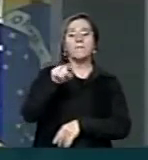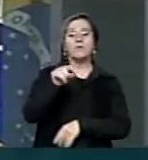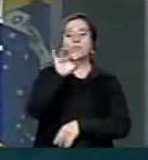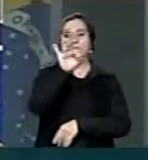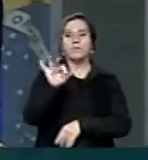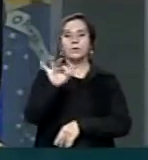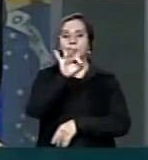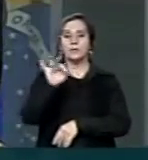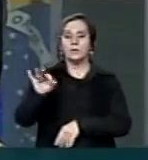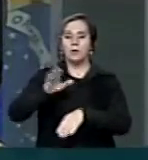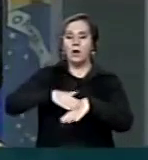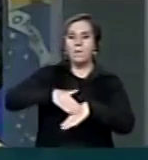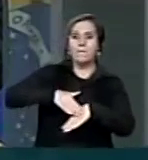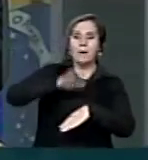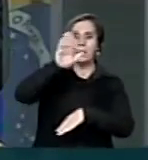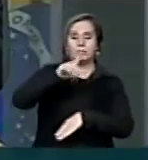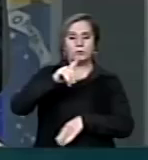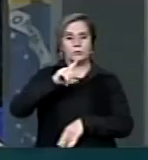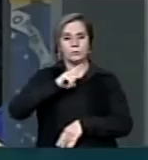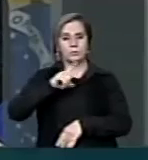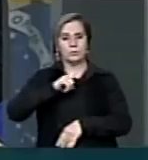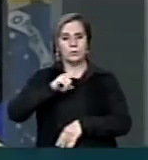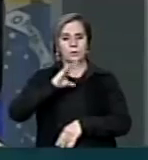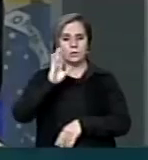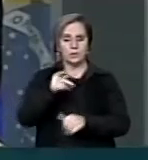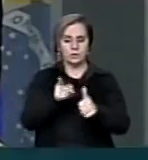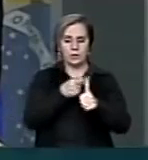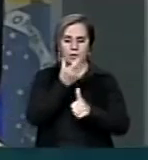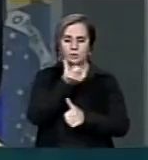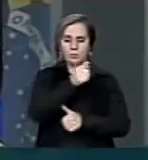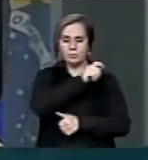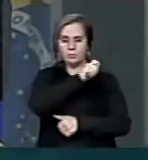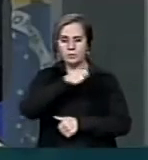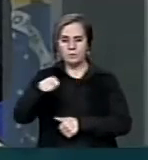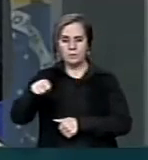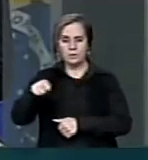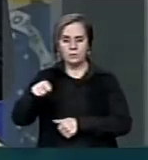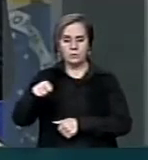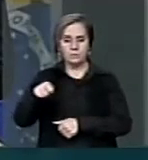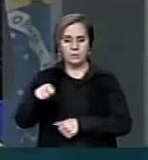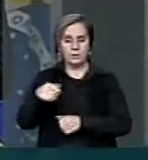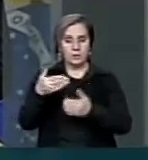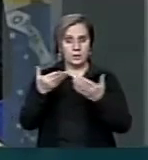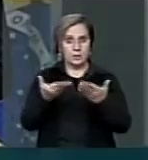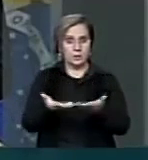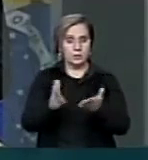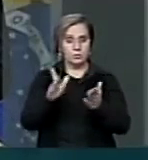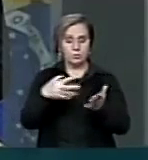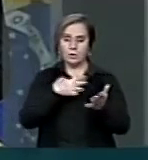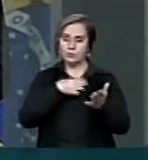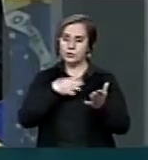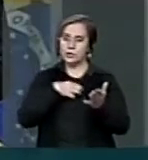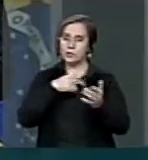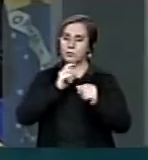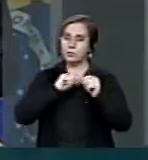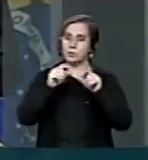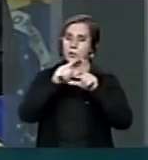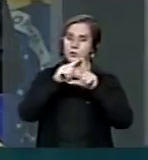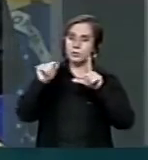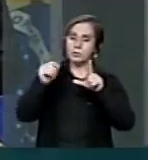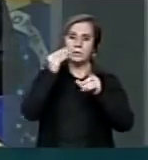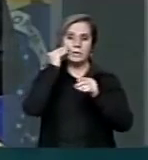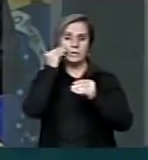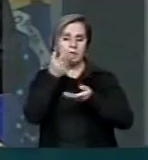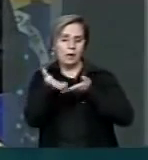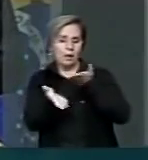10.000% a mais do que foi feito no primeiro semestre. Isso é uma forma do Palácio do Planalto de agradar